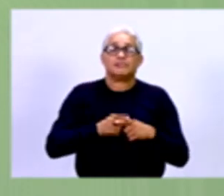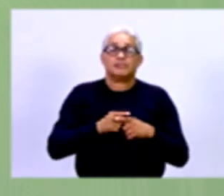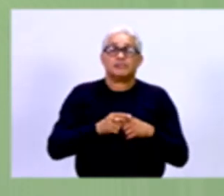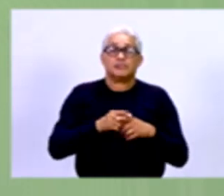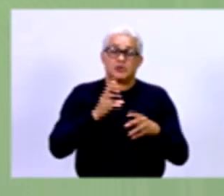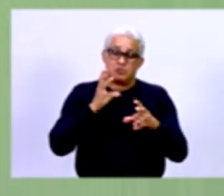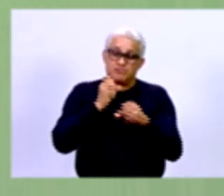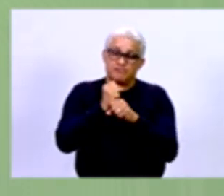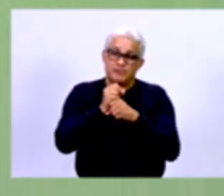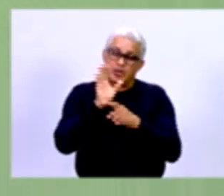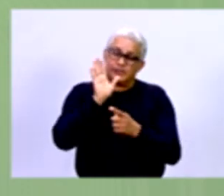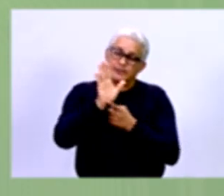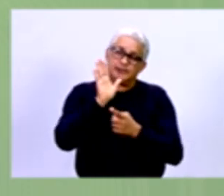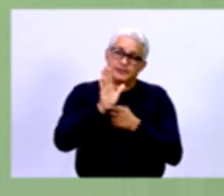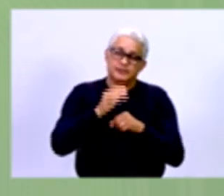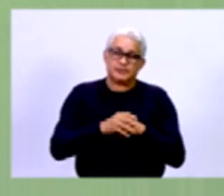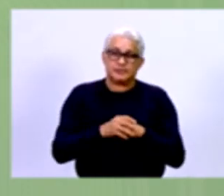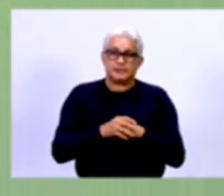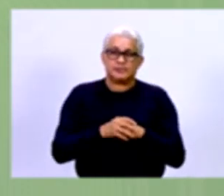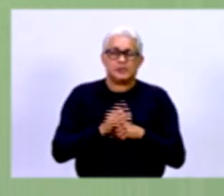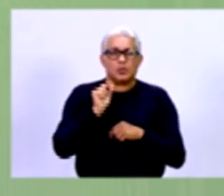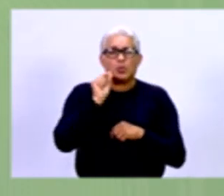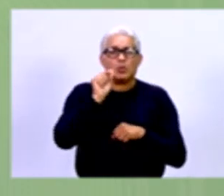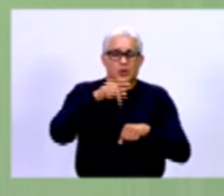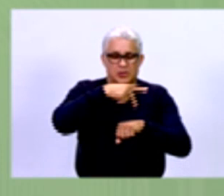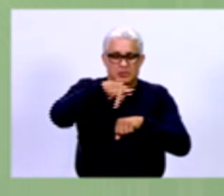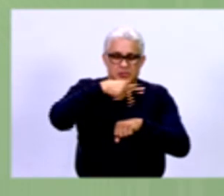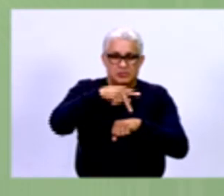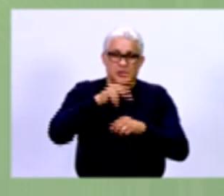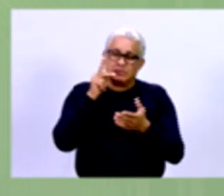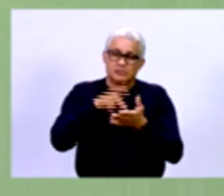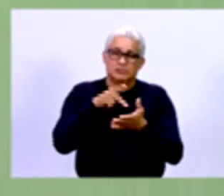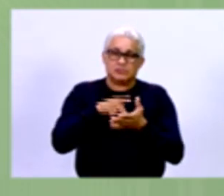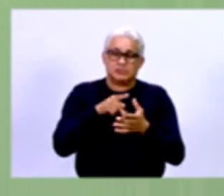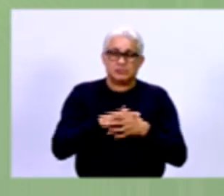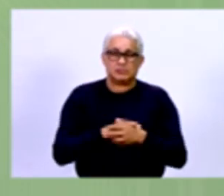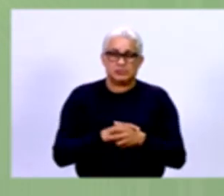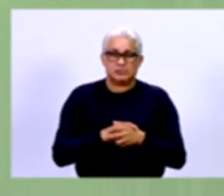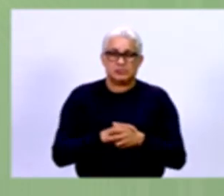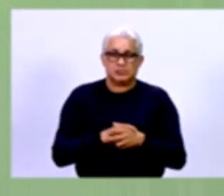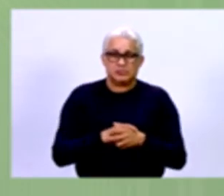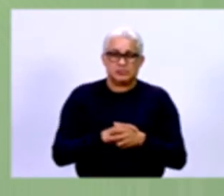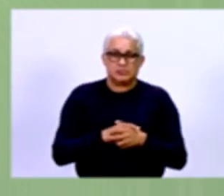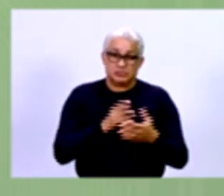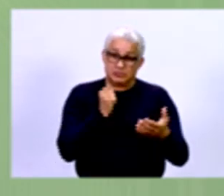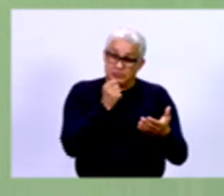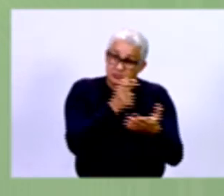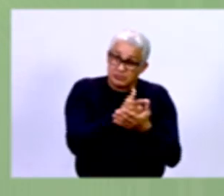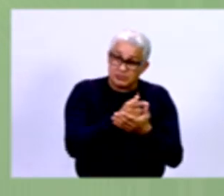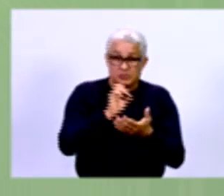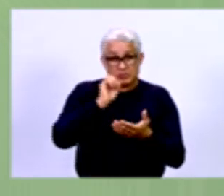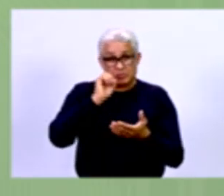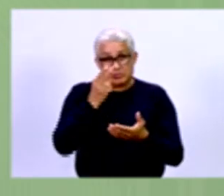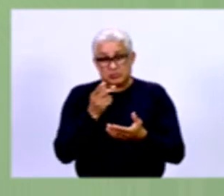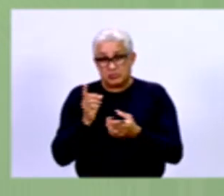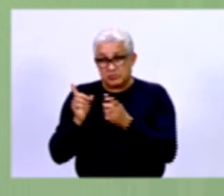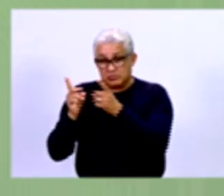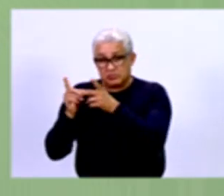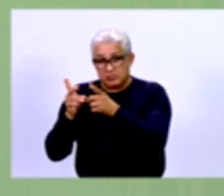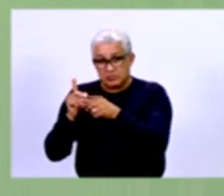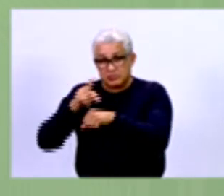mostra o que o país, de fato, comprou ou vendeu para o